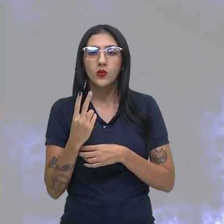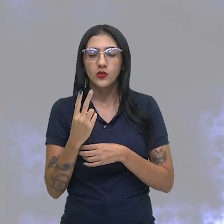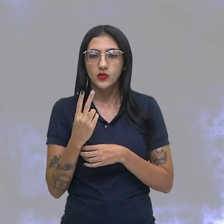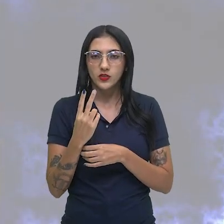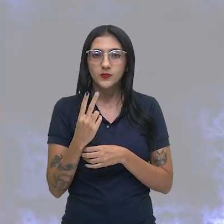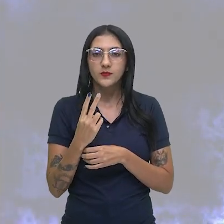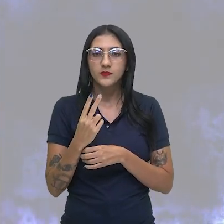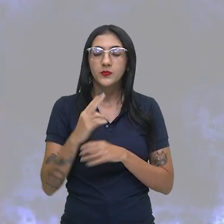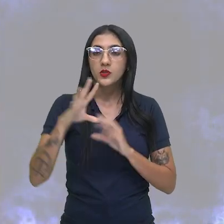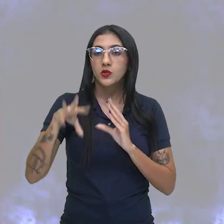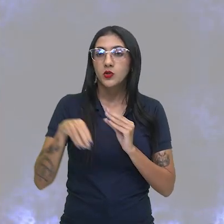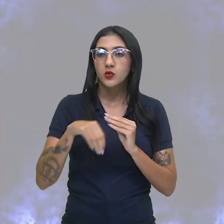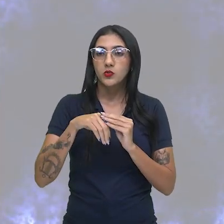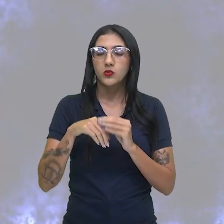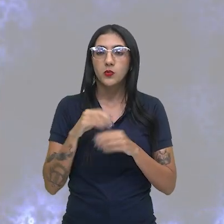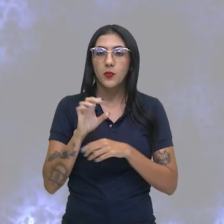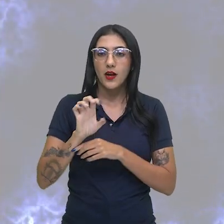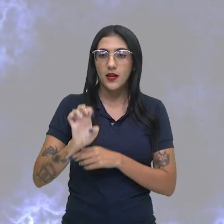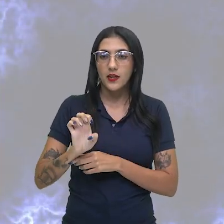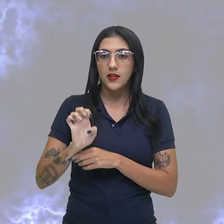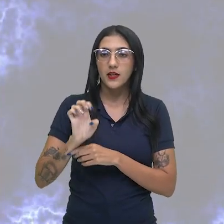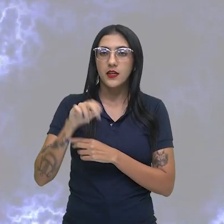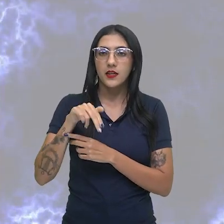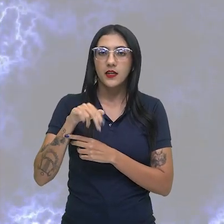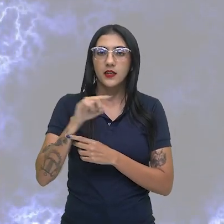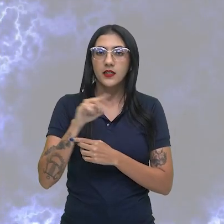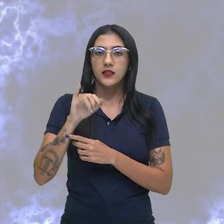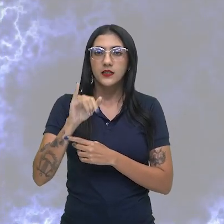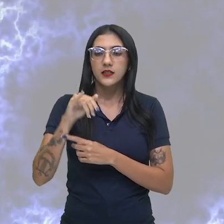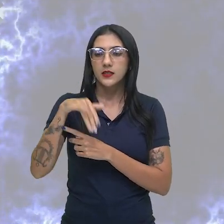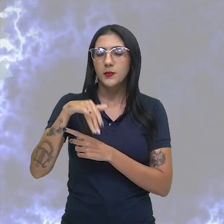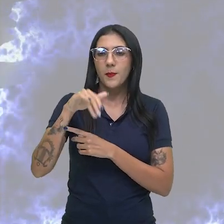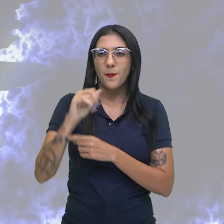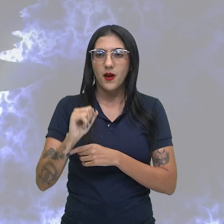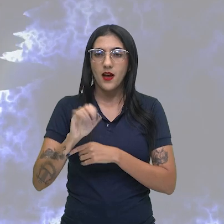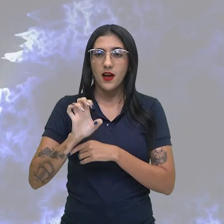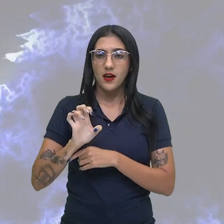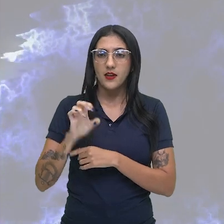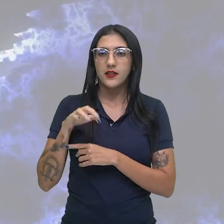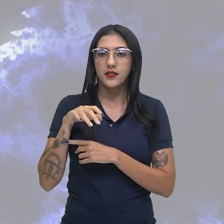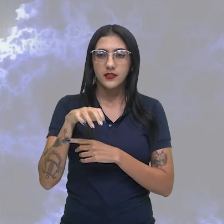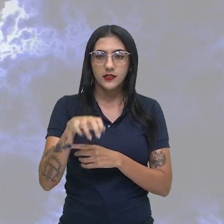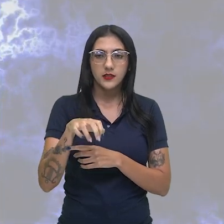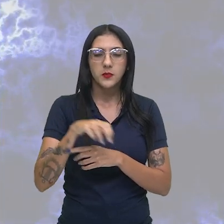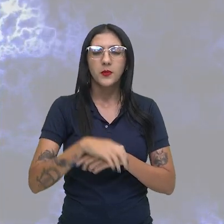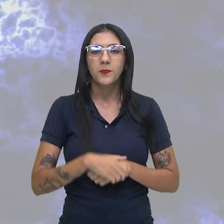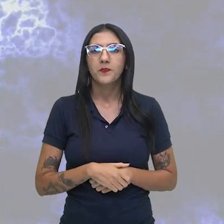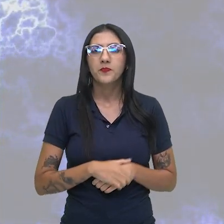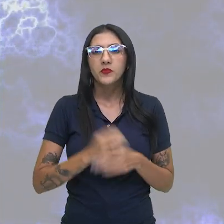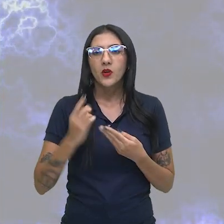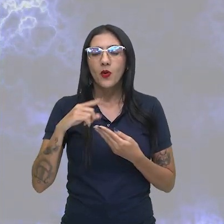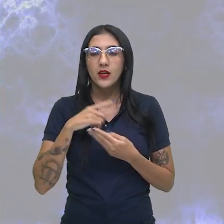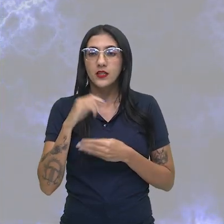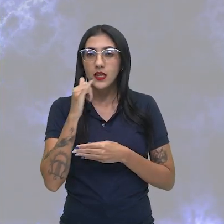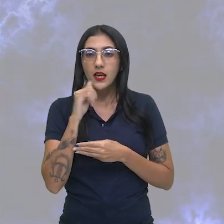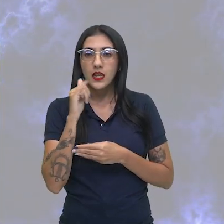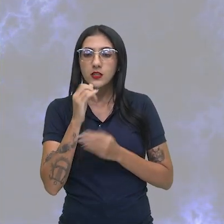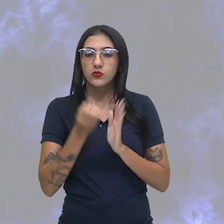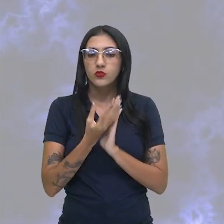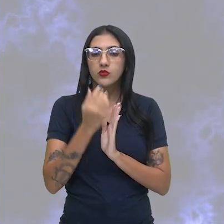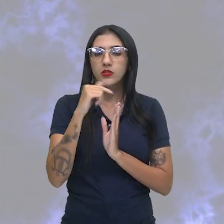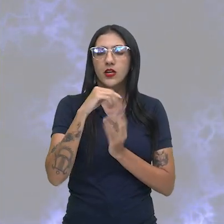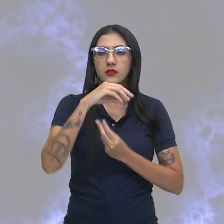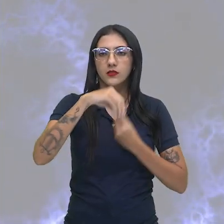uma enzima chamada luciferase. A energia liberada por essa